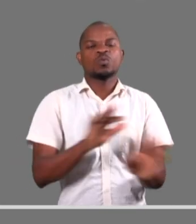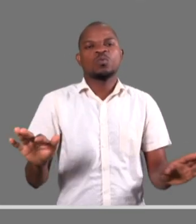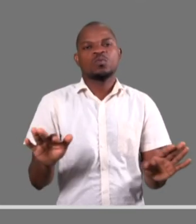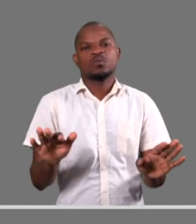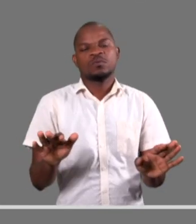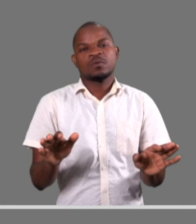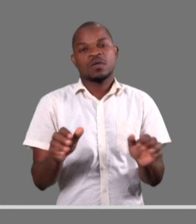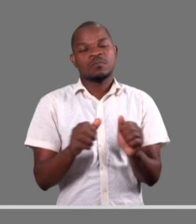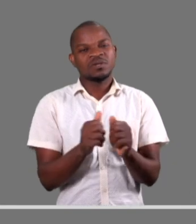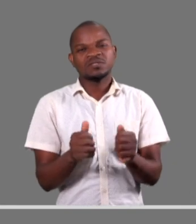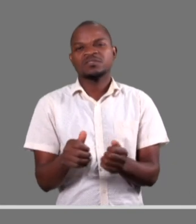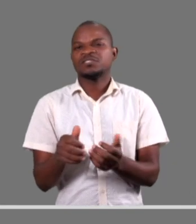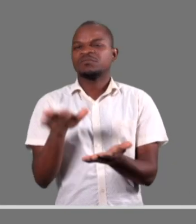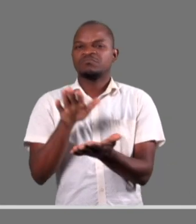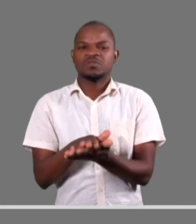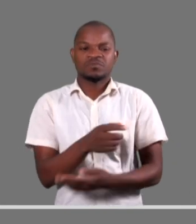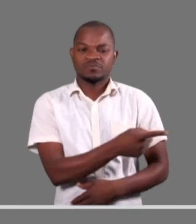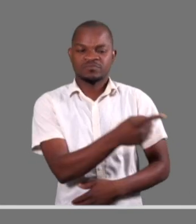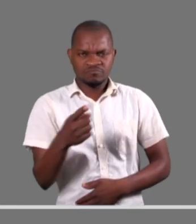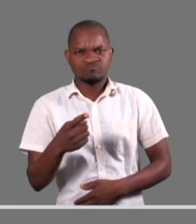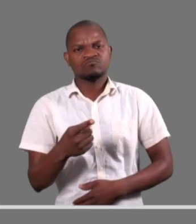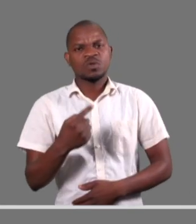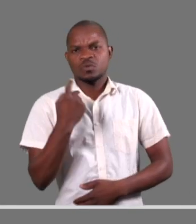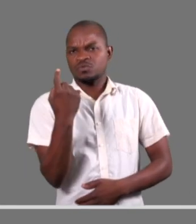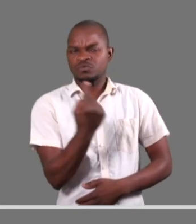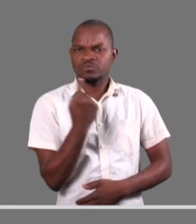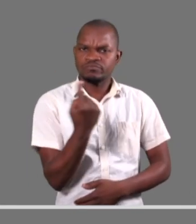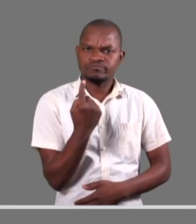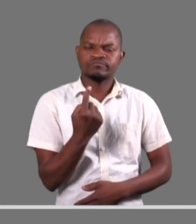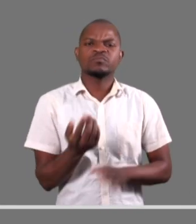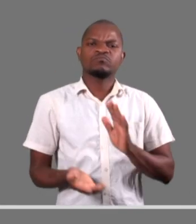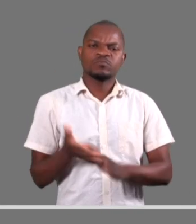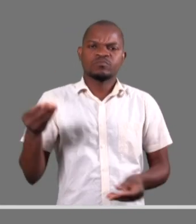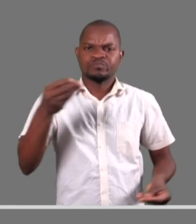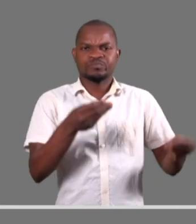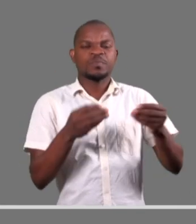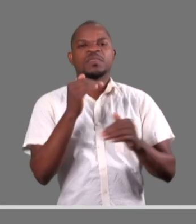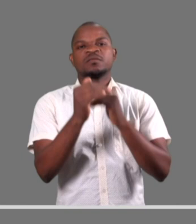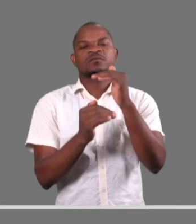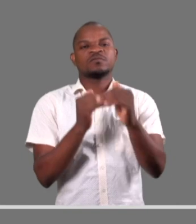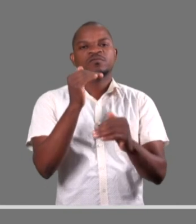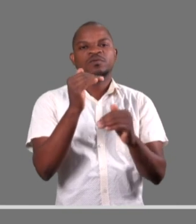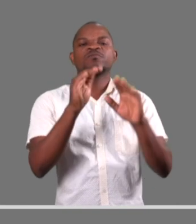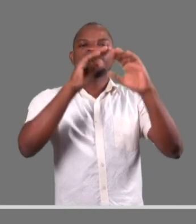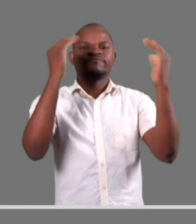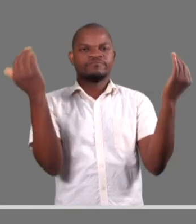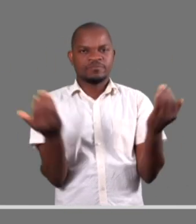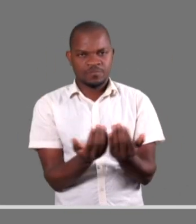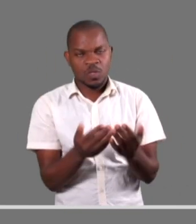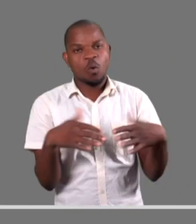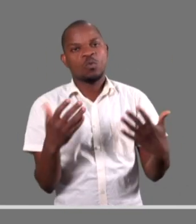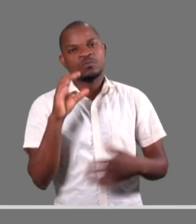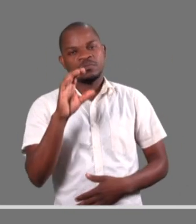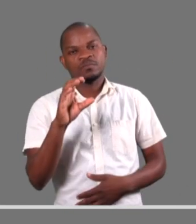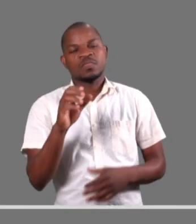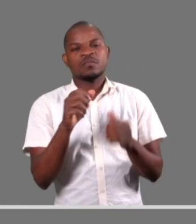na bandeja. Então não se abre espaço para que eles também possam, de uma ou outra forma, contribuir para o desenvolvimento da